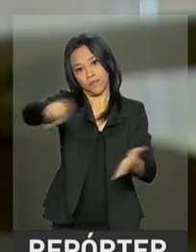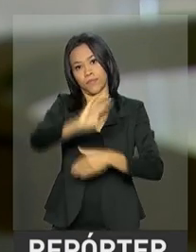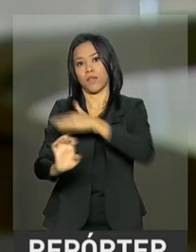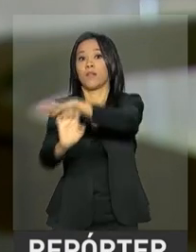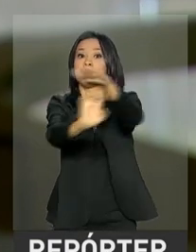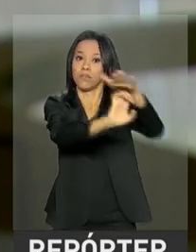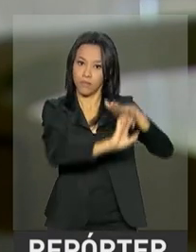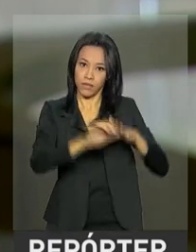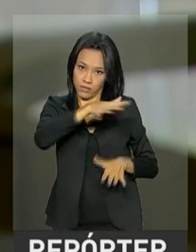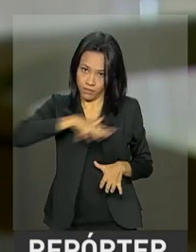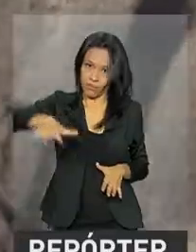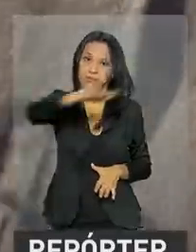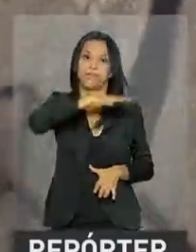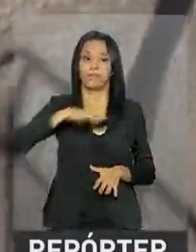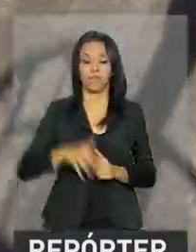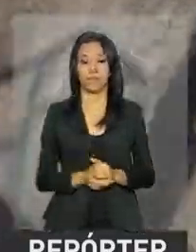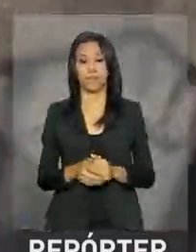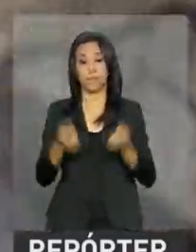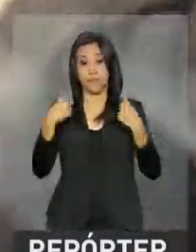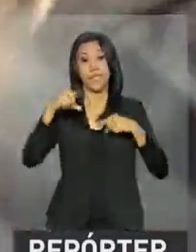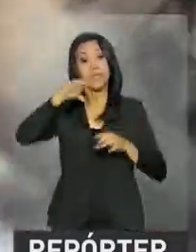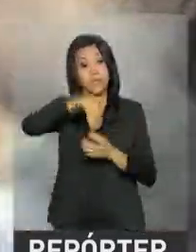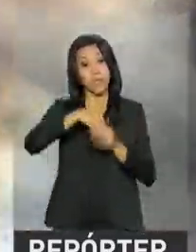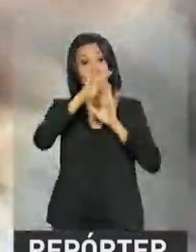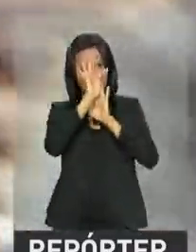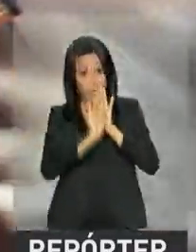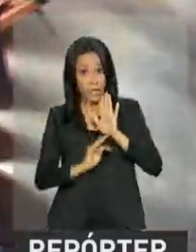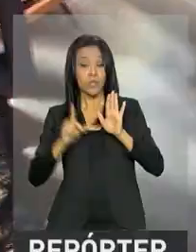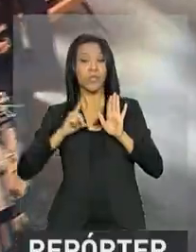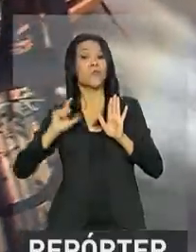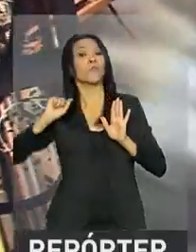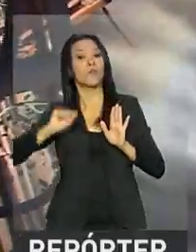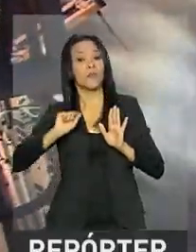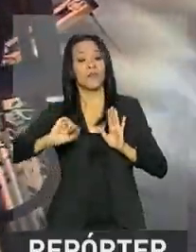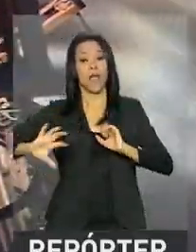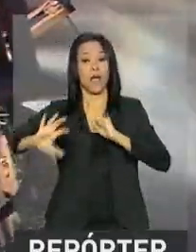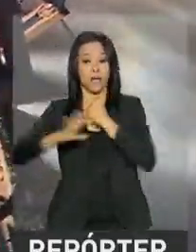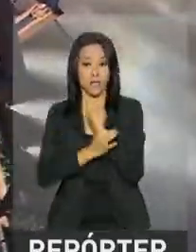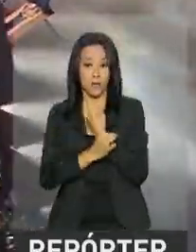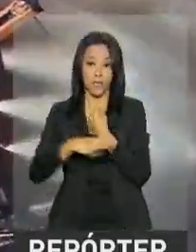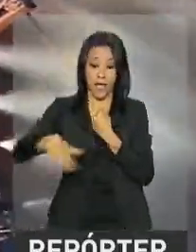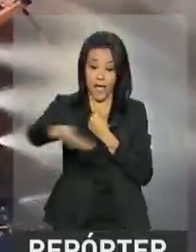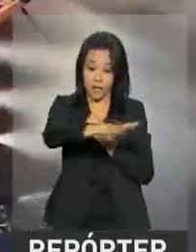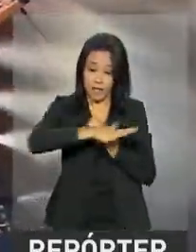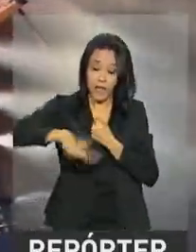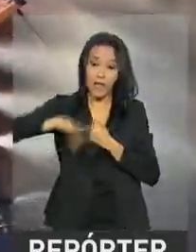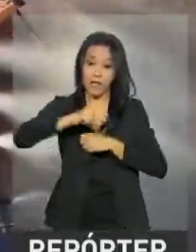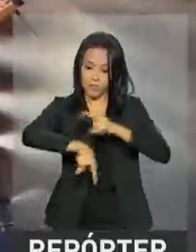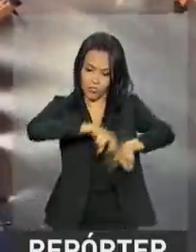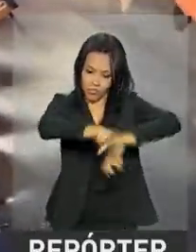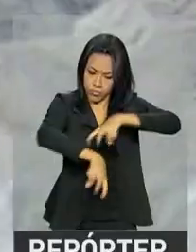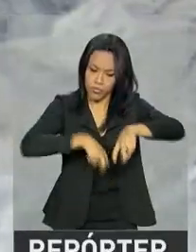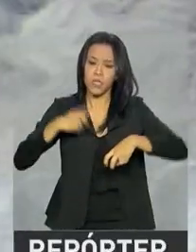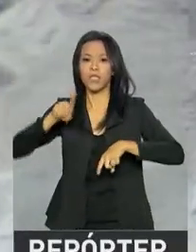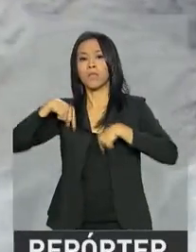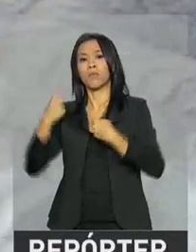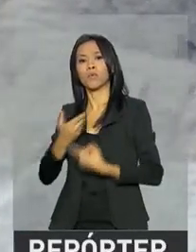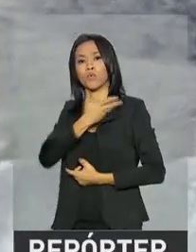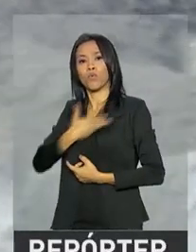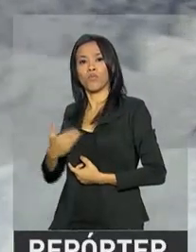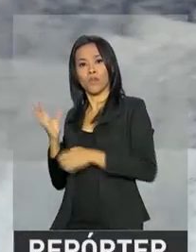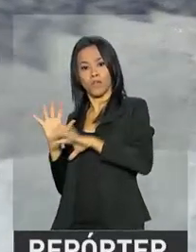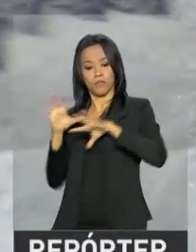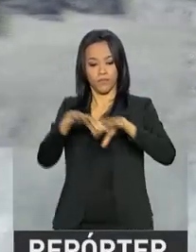os investimentos no setor no texto também está prevista a garantia de que as áreas devolvidas ou retomadas pelo governo serão